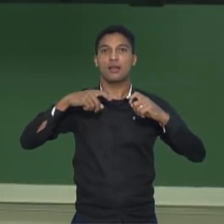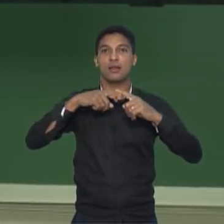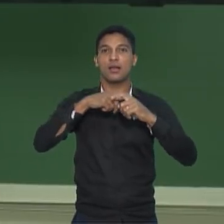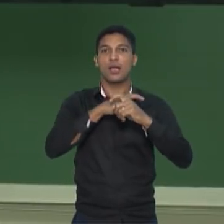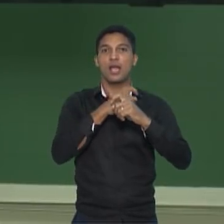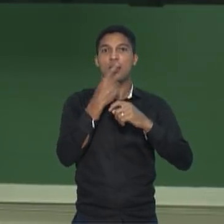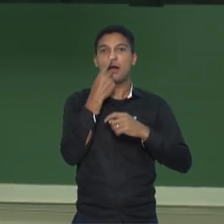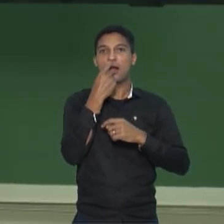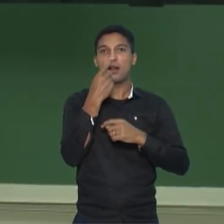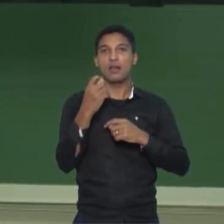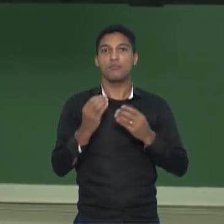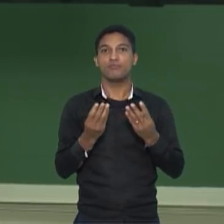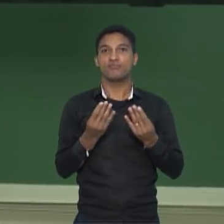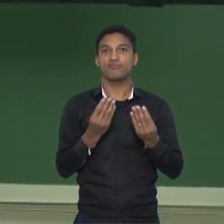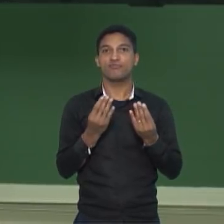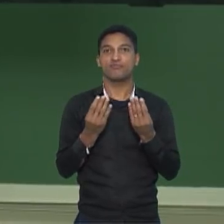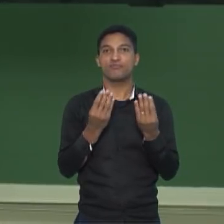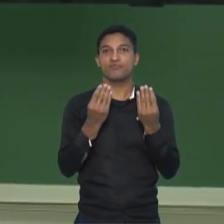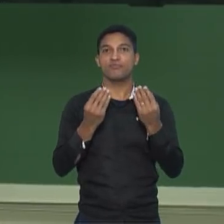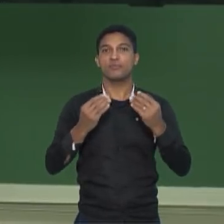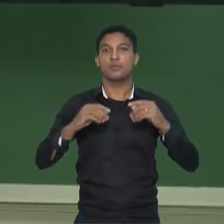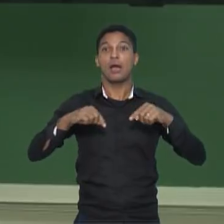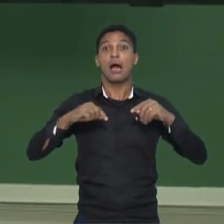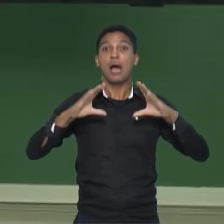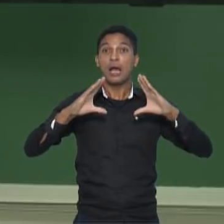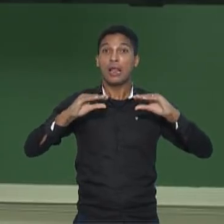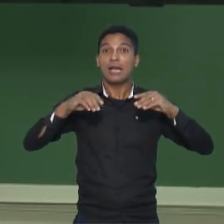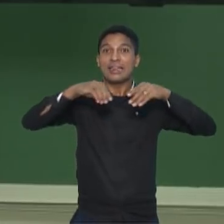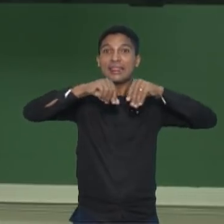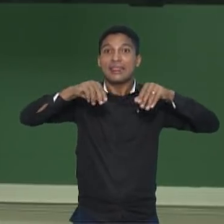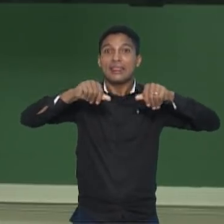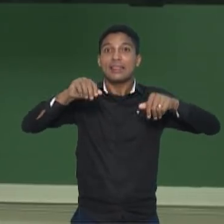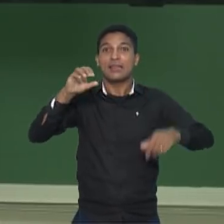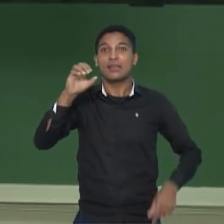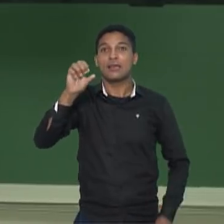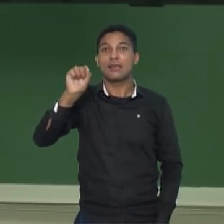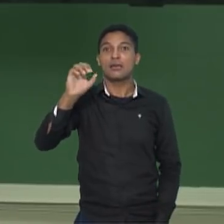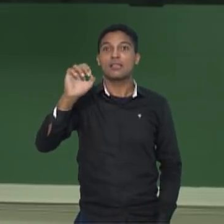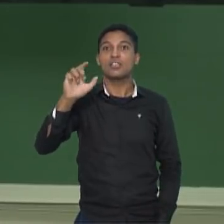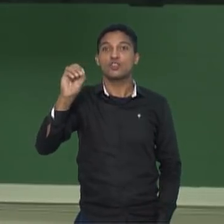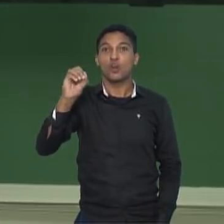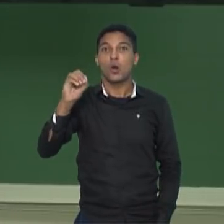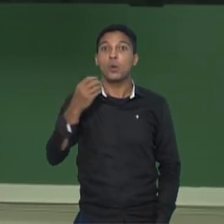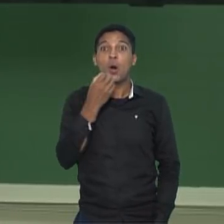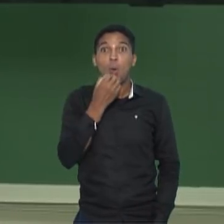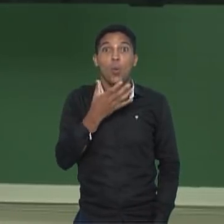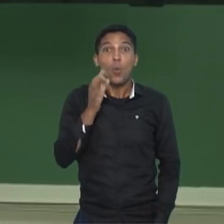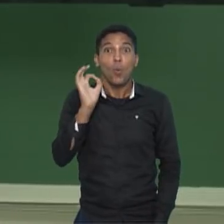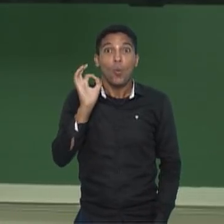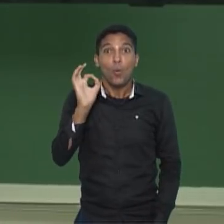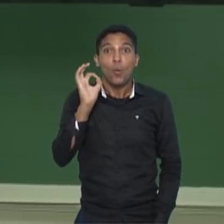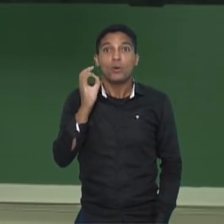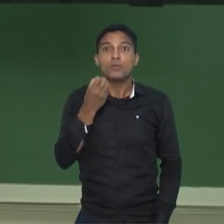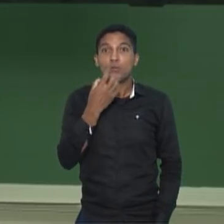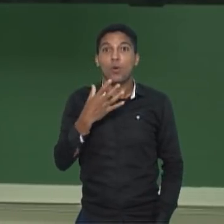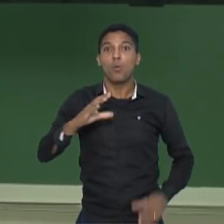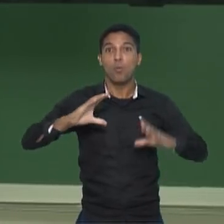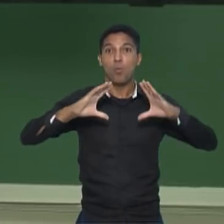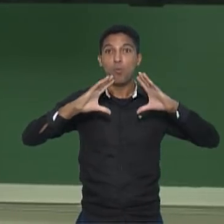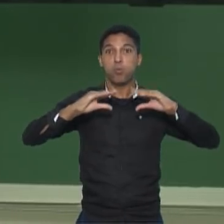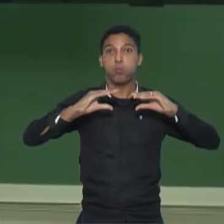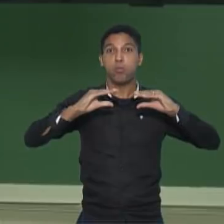interessante esta técnica, além de evitar a erosão e lixiviação. O que seria isso?